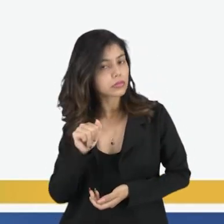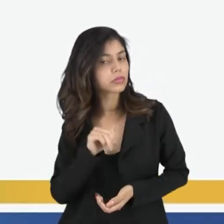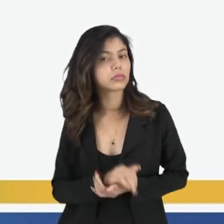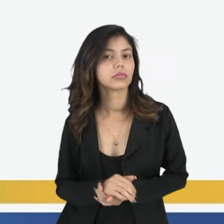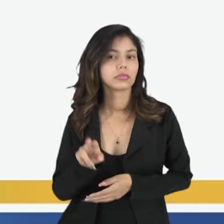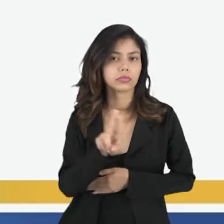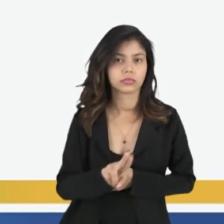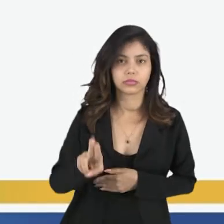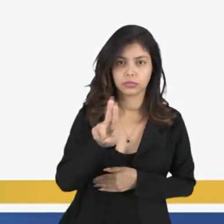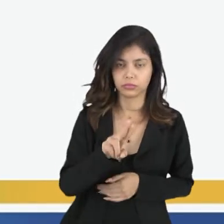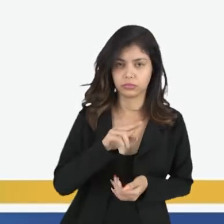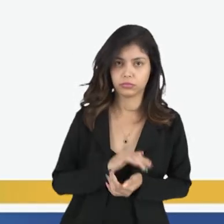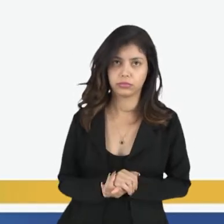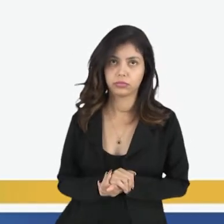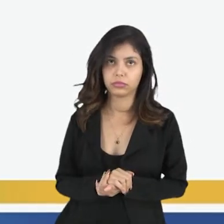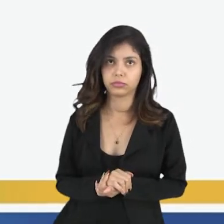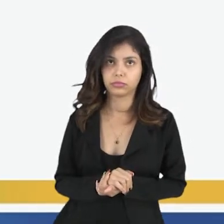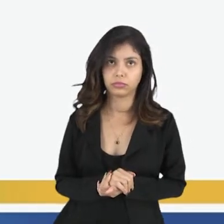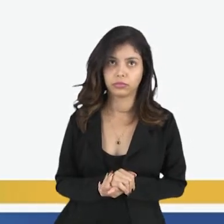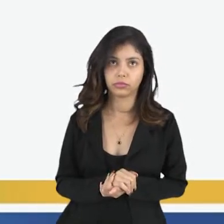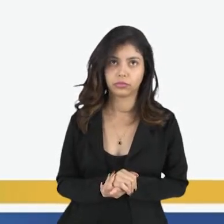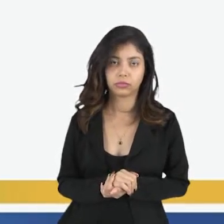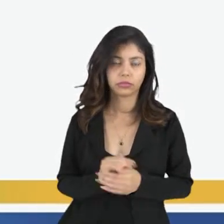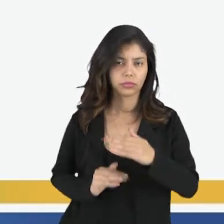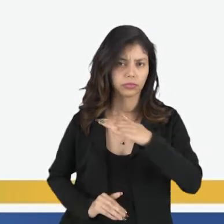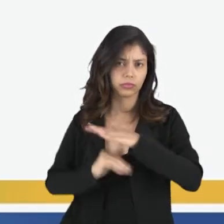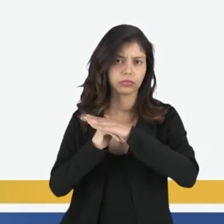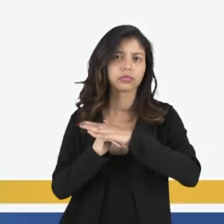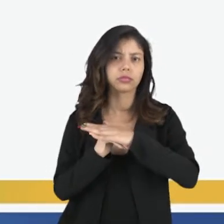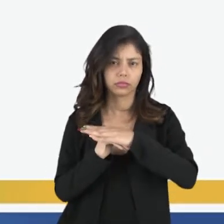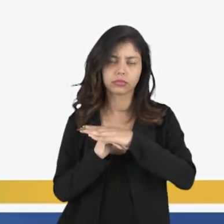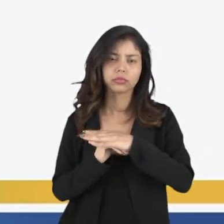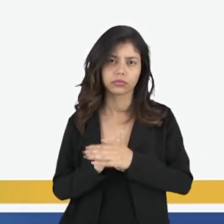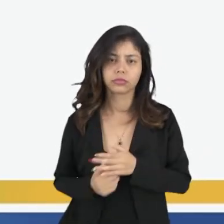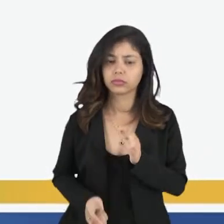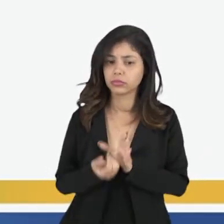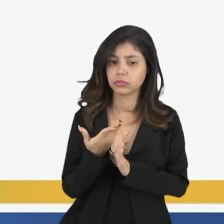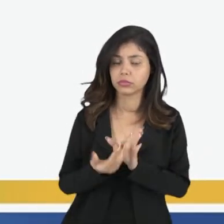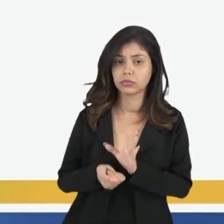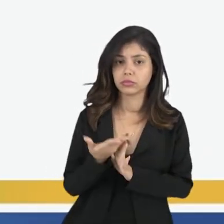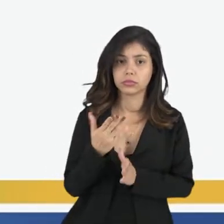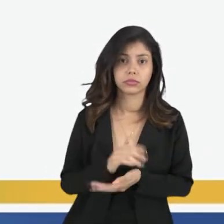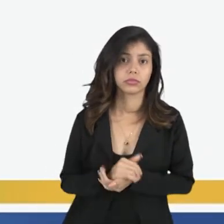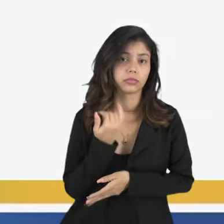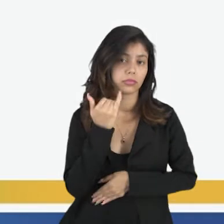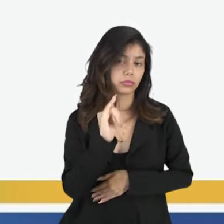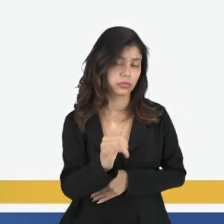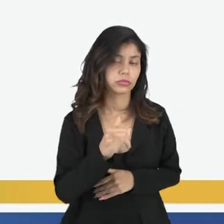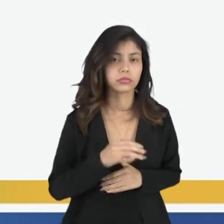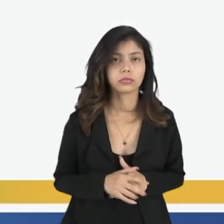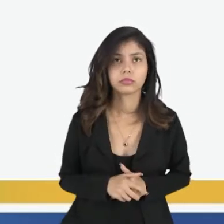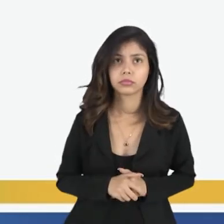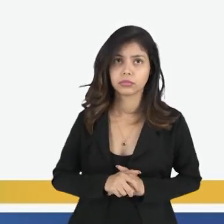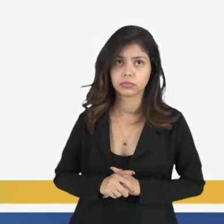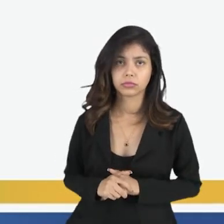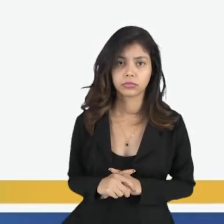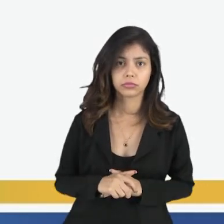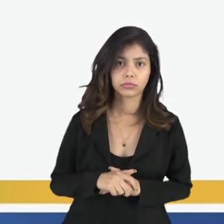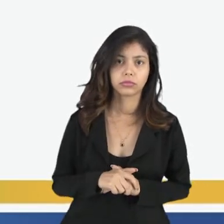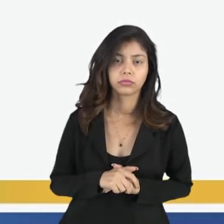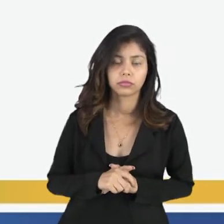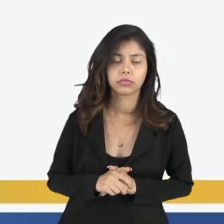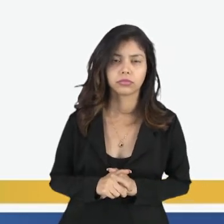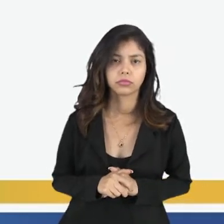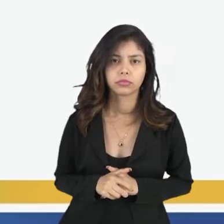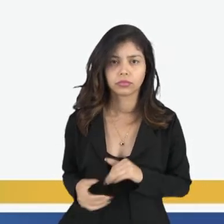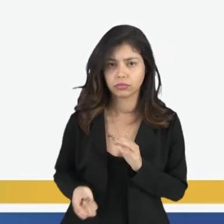e utilização da pressão, mais necessariamente gerando energia. E aí, ao gerar energia, vai